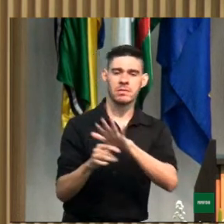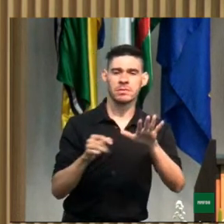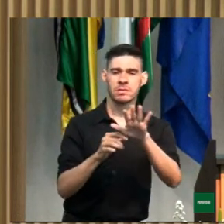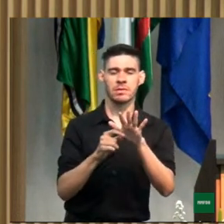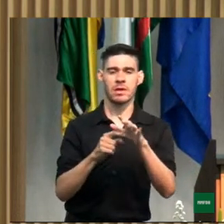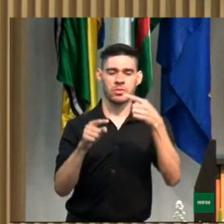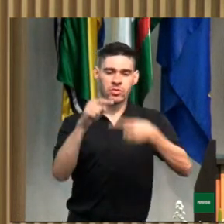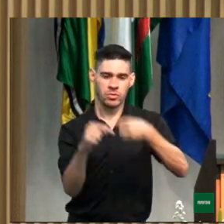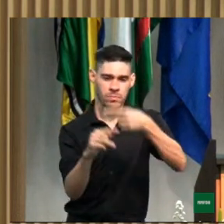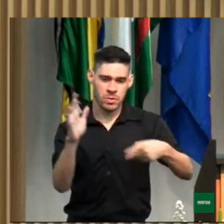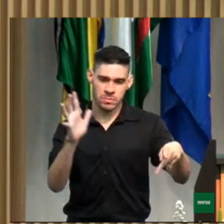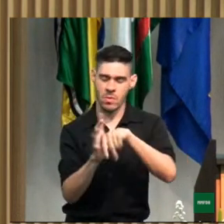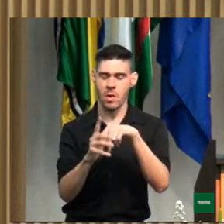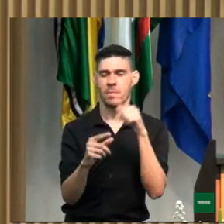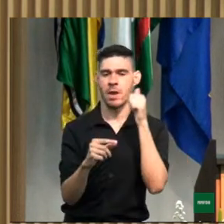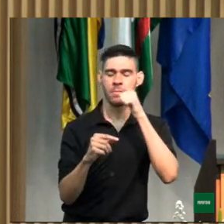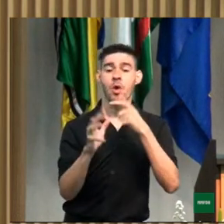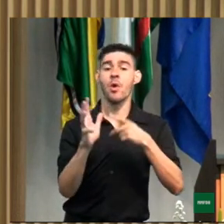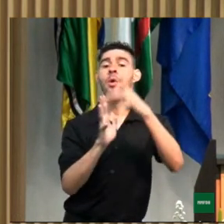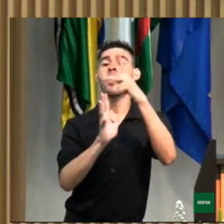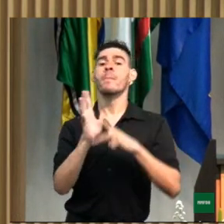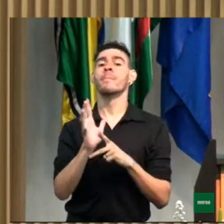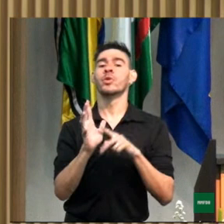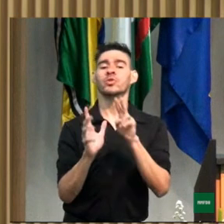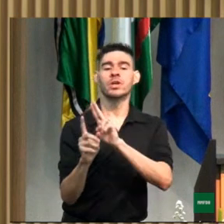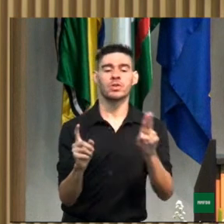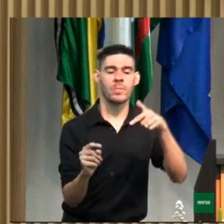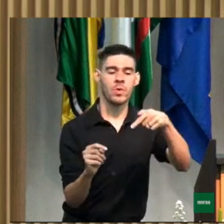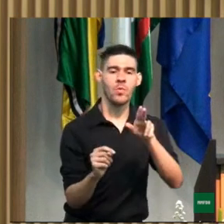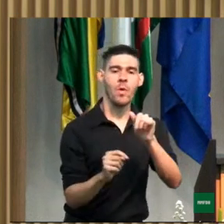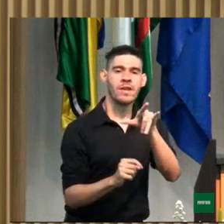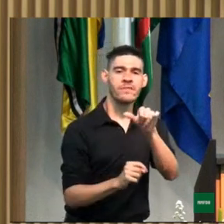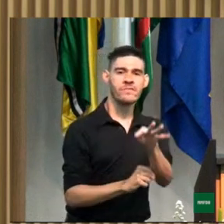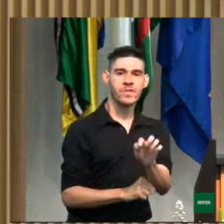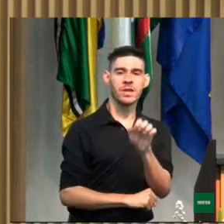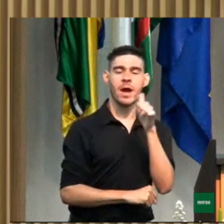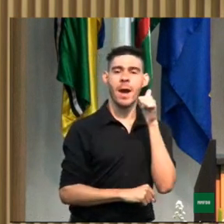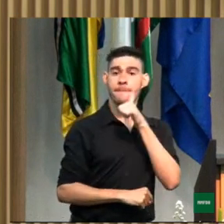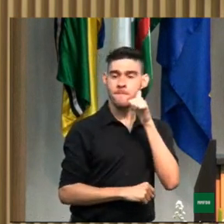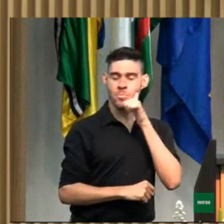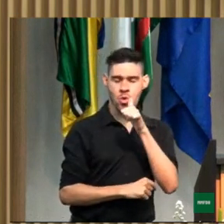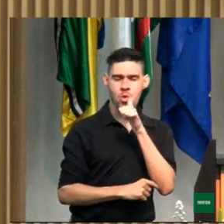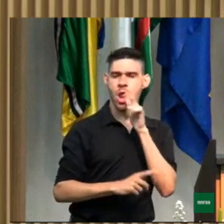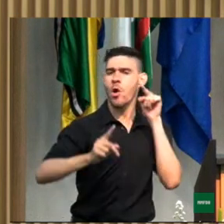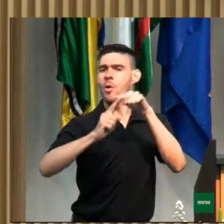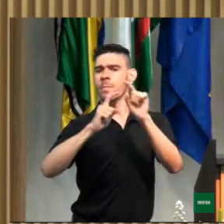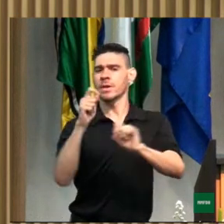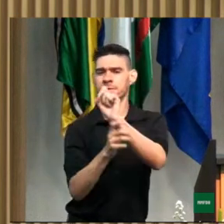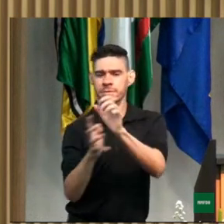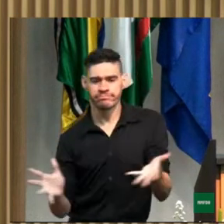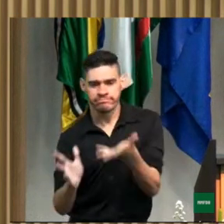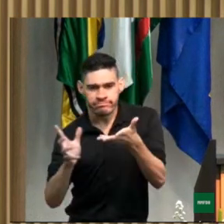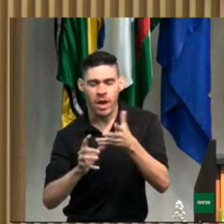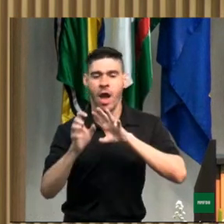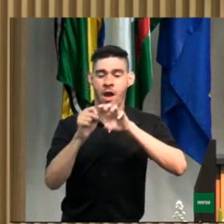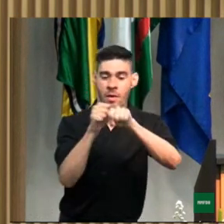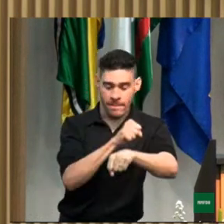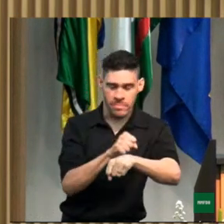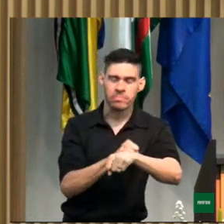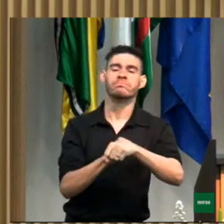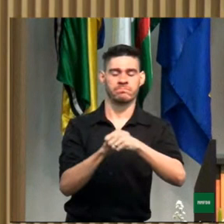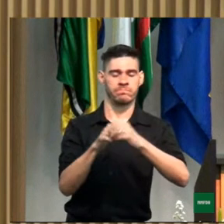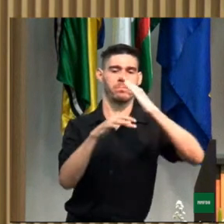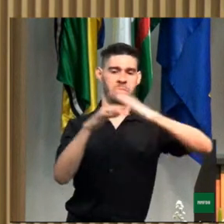projeto chamado Qualifica a Mulher, uma iniciativa que visa fomentar a qualificação profissional e o